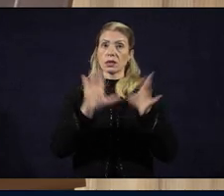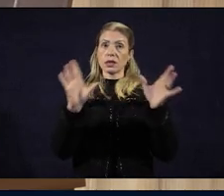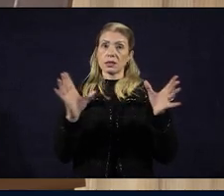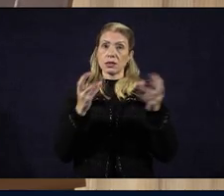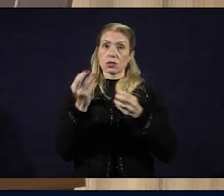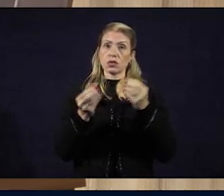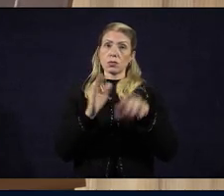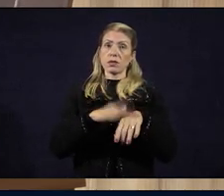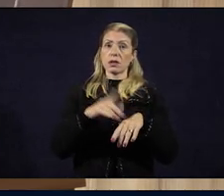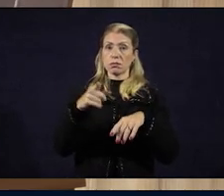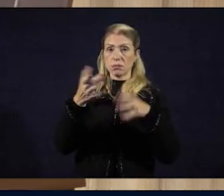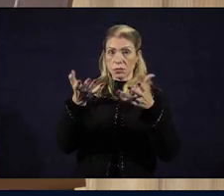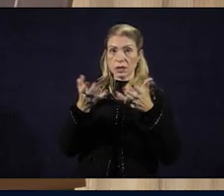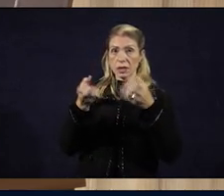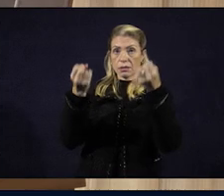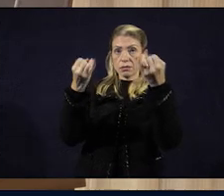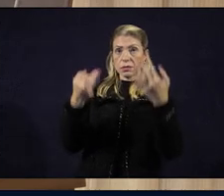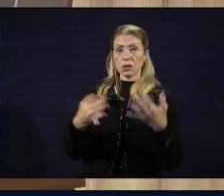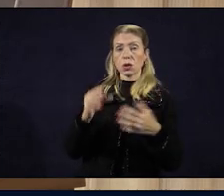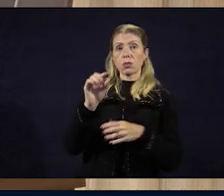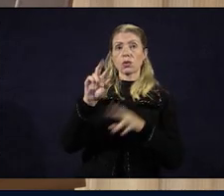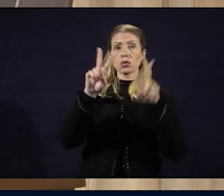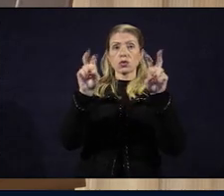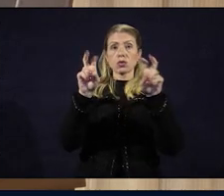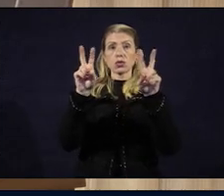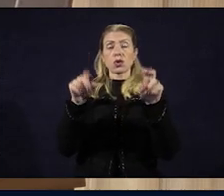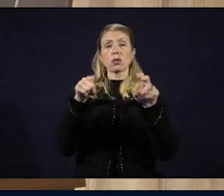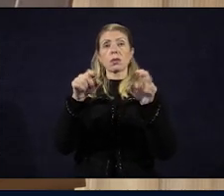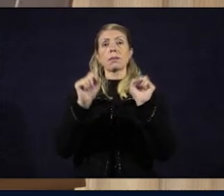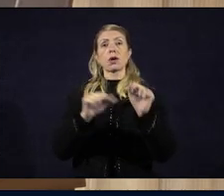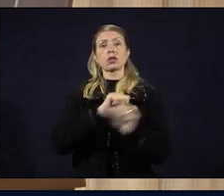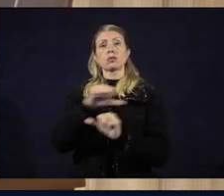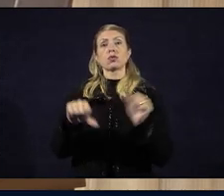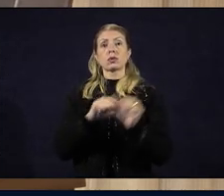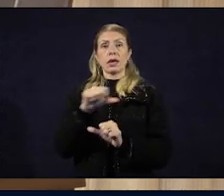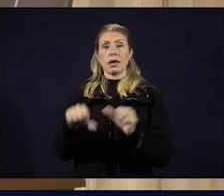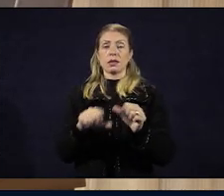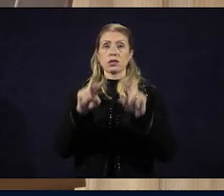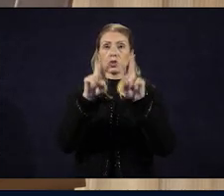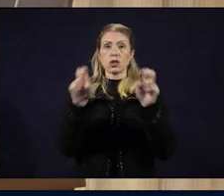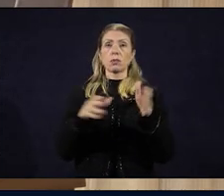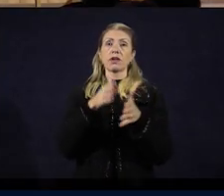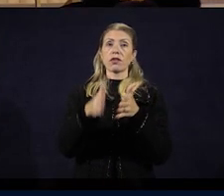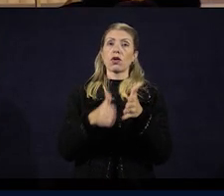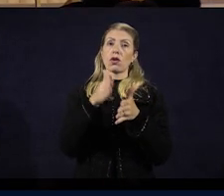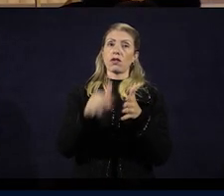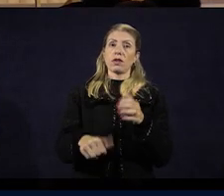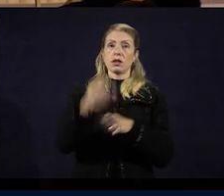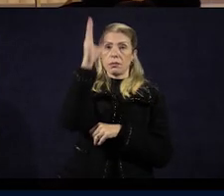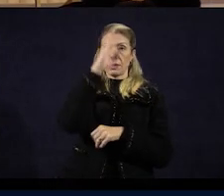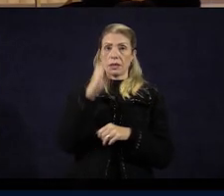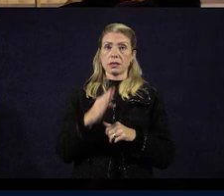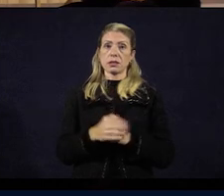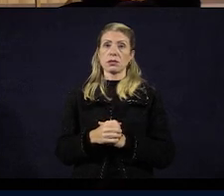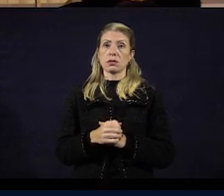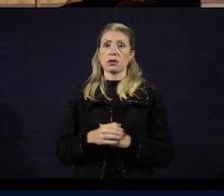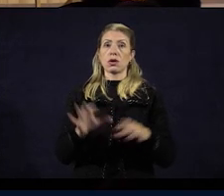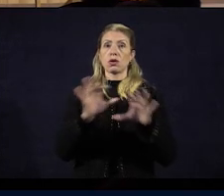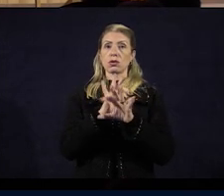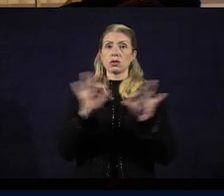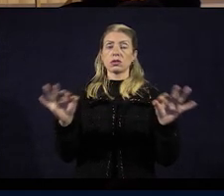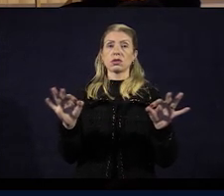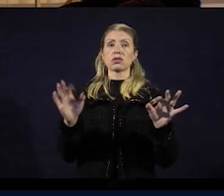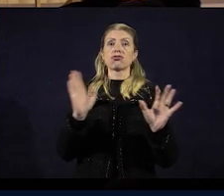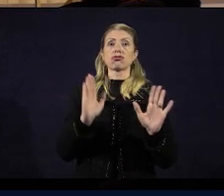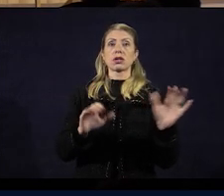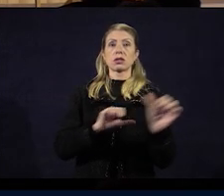queria que o senhor pudesse, por favor, comentar um pouquinho sobre o que isso pode mudar no jogo de ferrovia no Brasil. Ótimo, já está mudando, né?